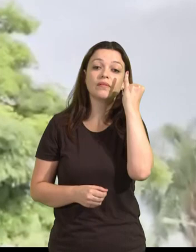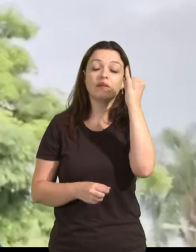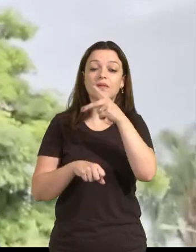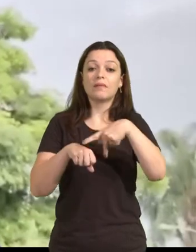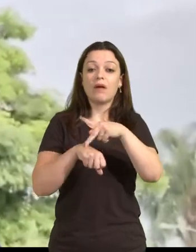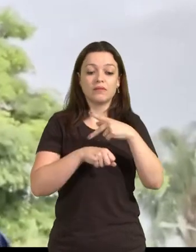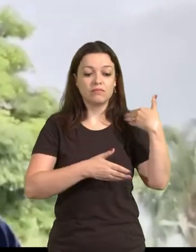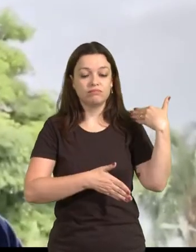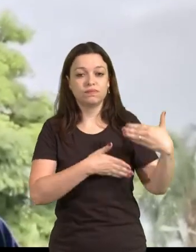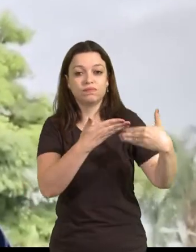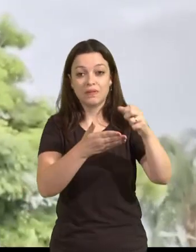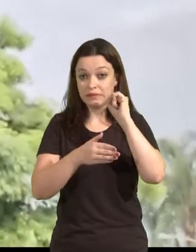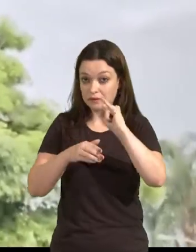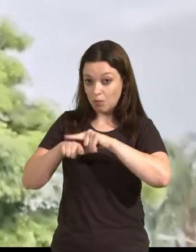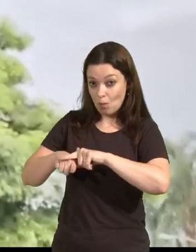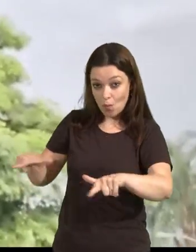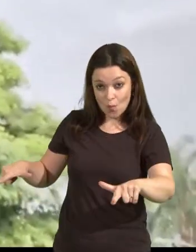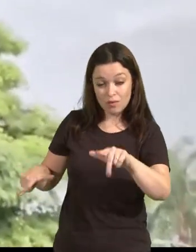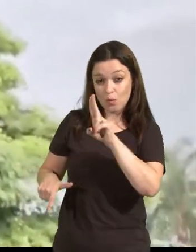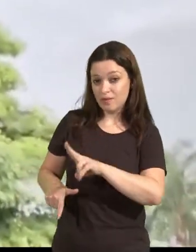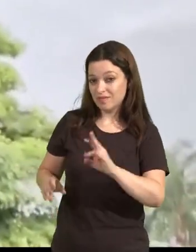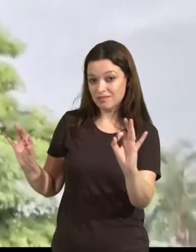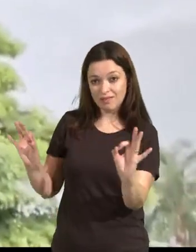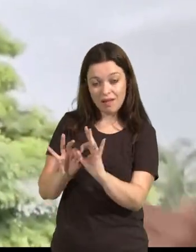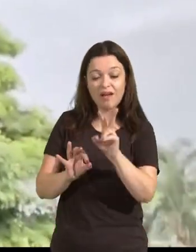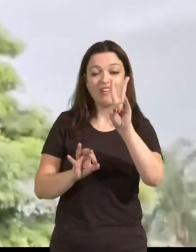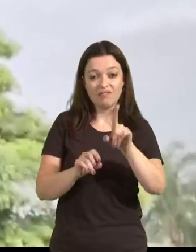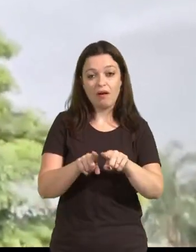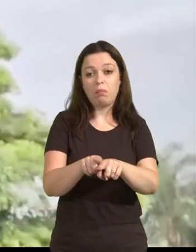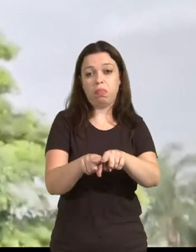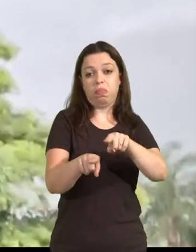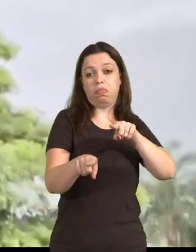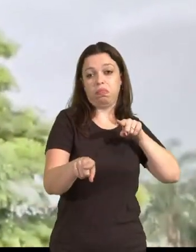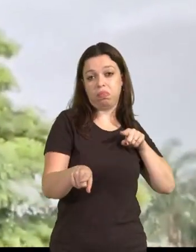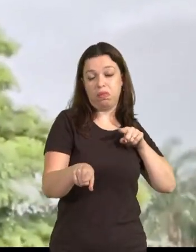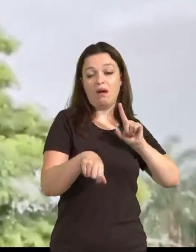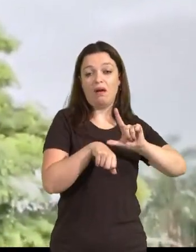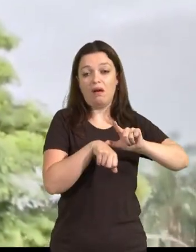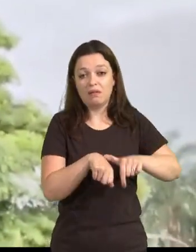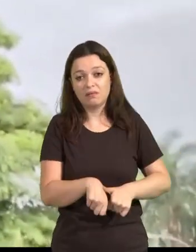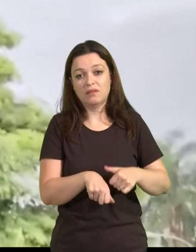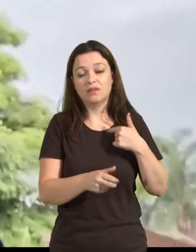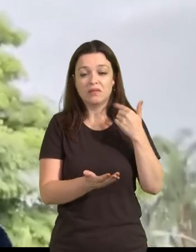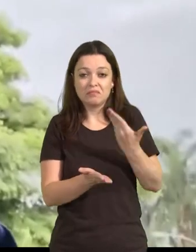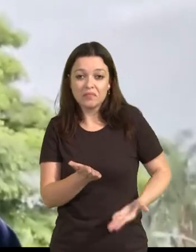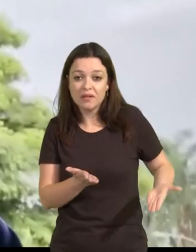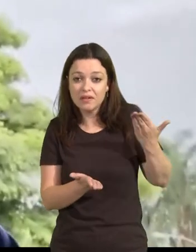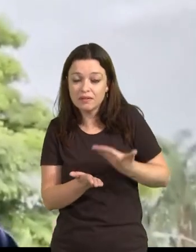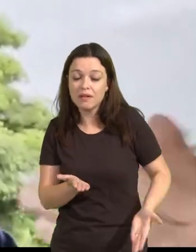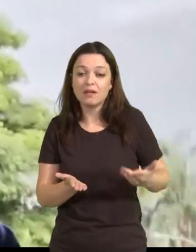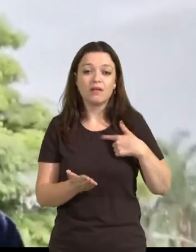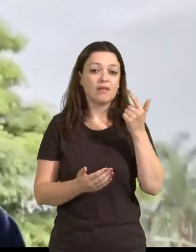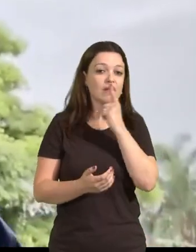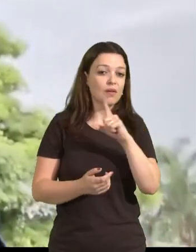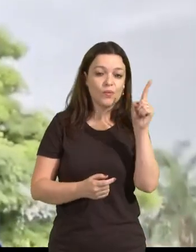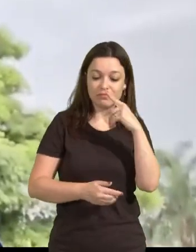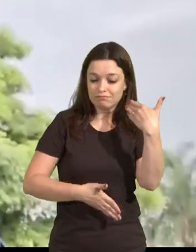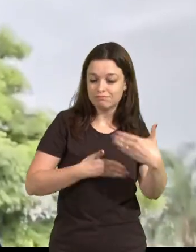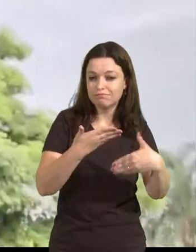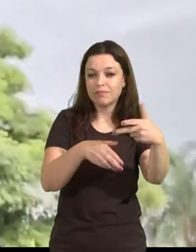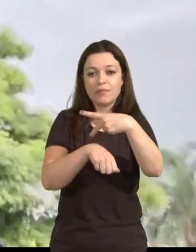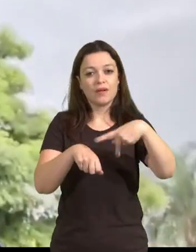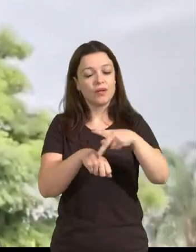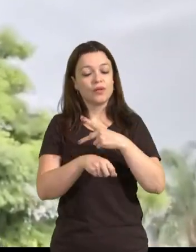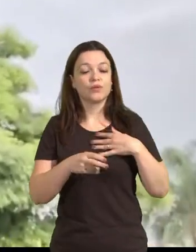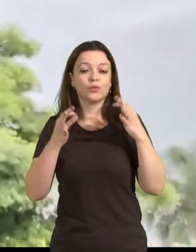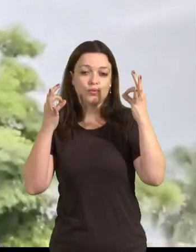e sem elas, certamente, nós recuaremos muito na nossa capacidade de desenvolver nosso país